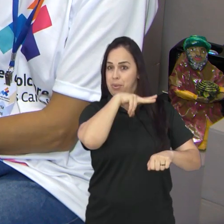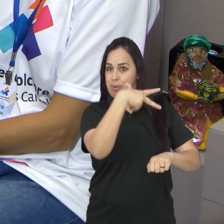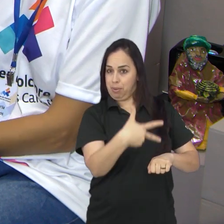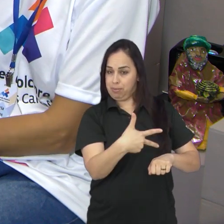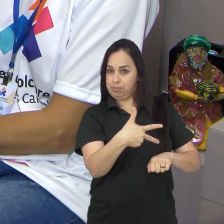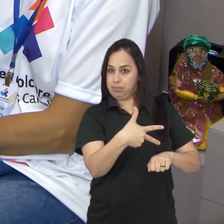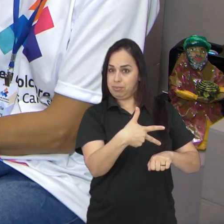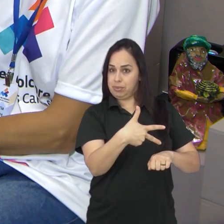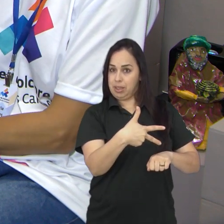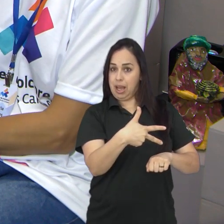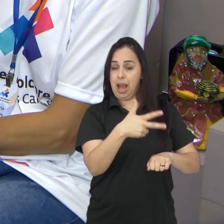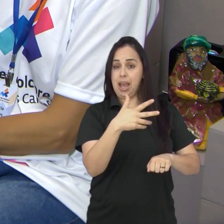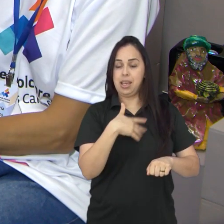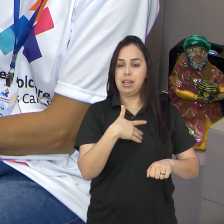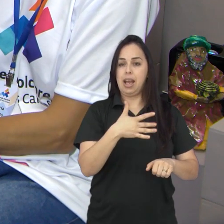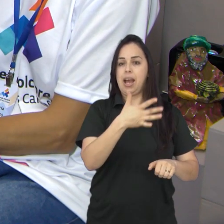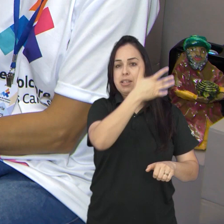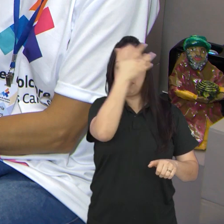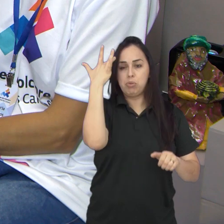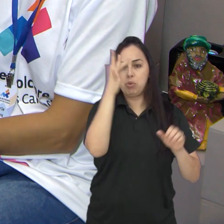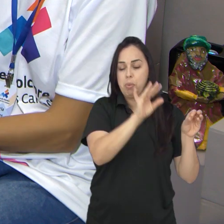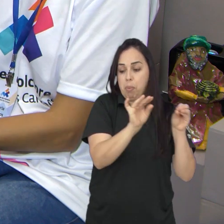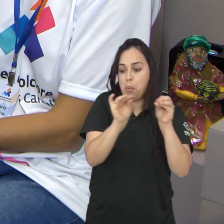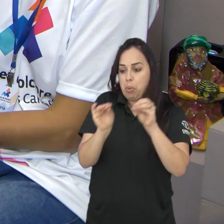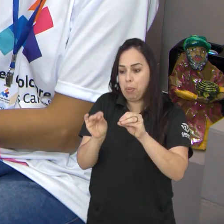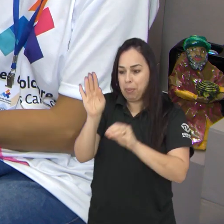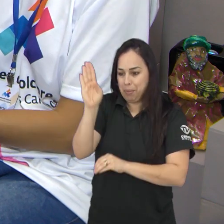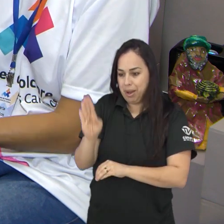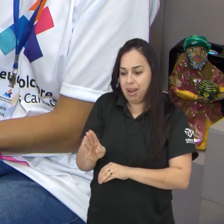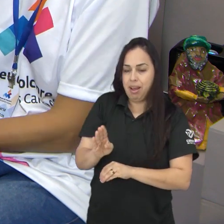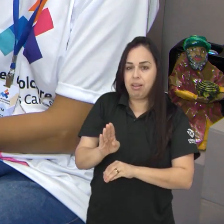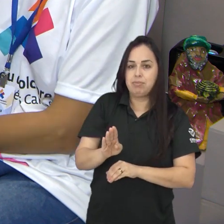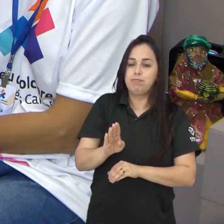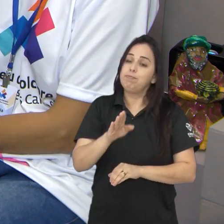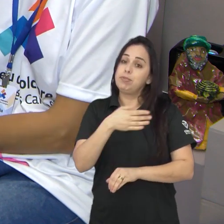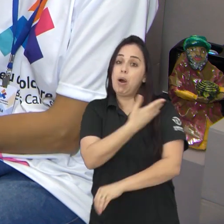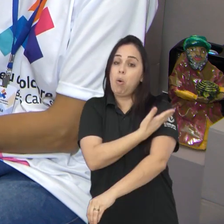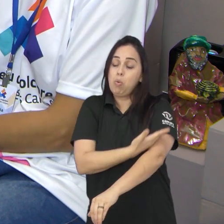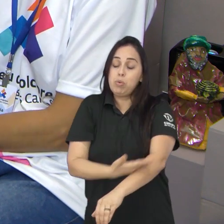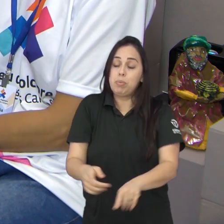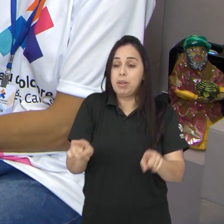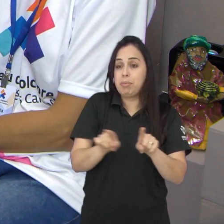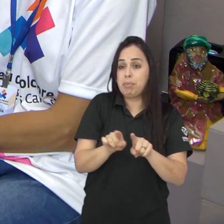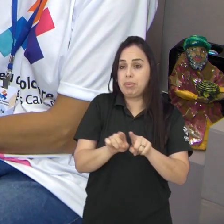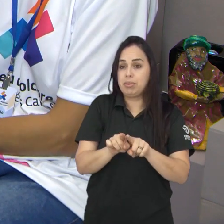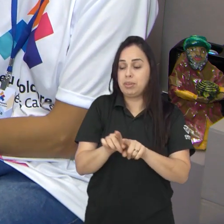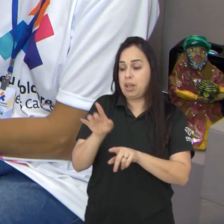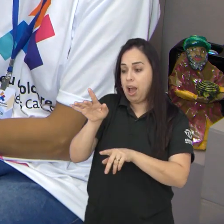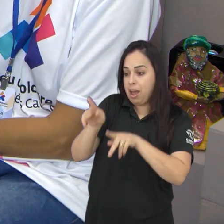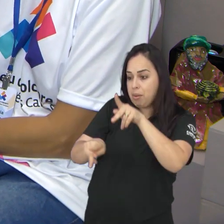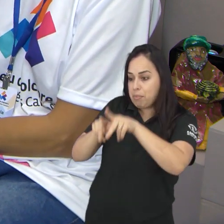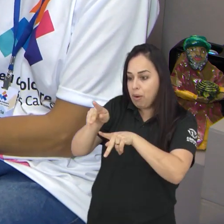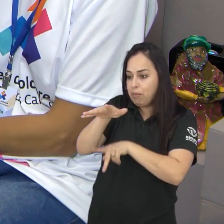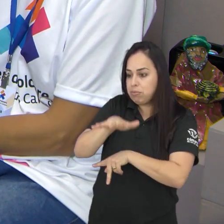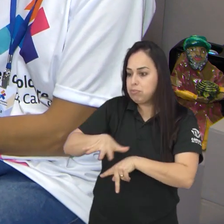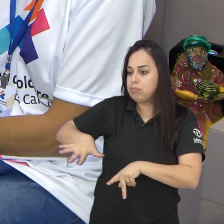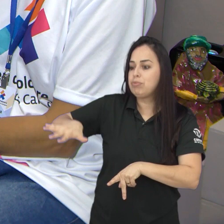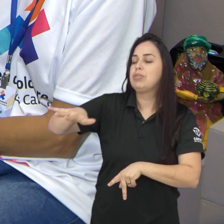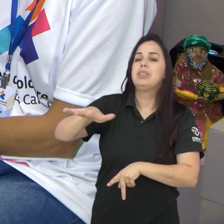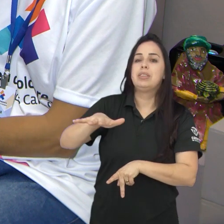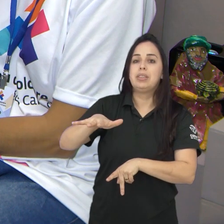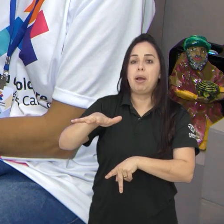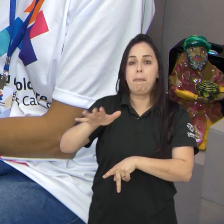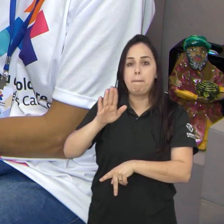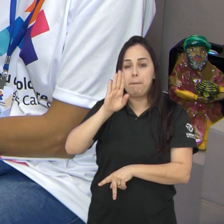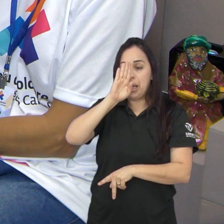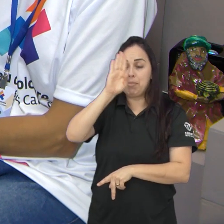e então vem com os portugueses para o Brasil, e aqui os outros povos que compõem, né, o Brasil,